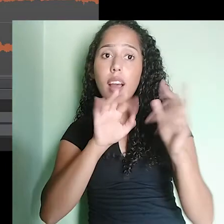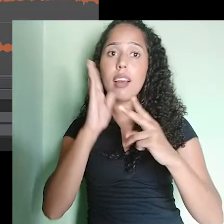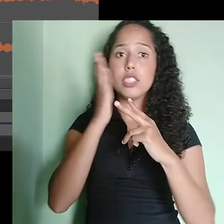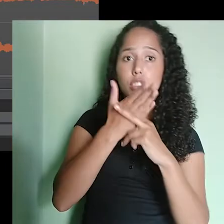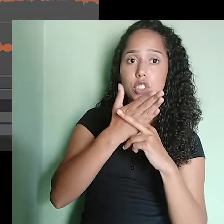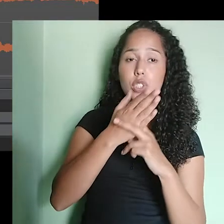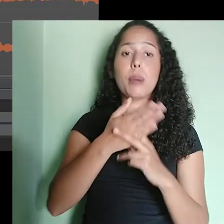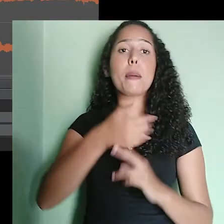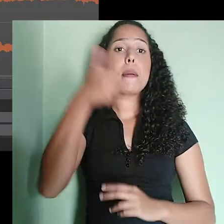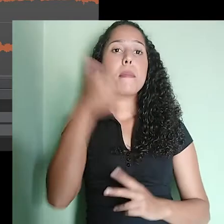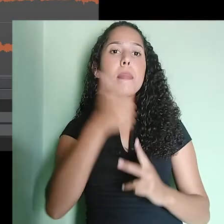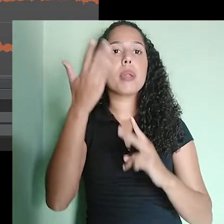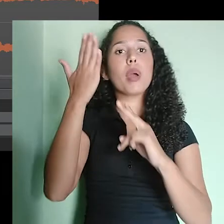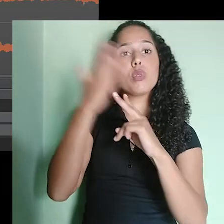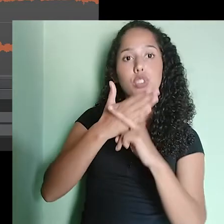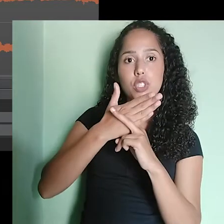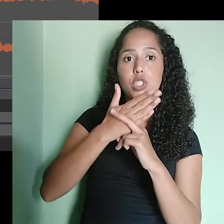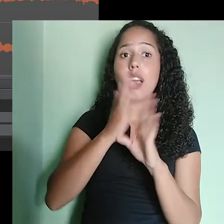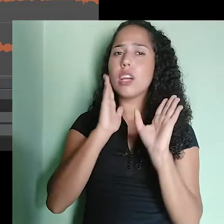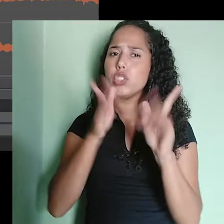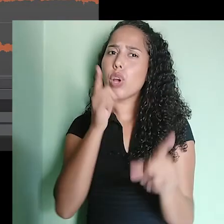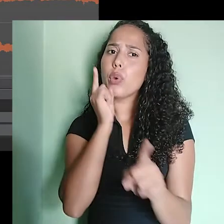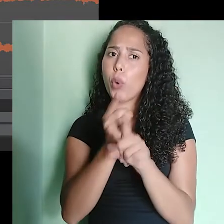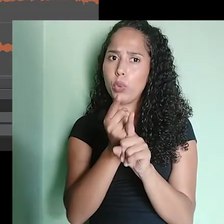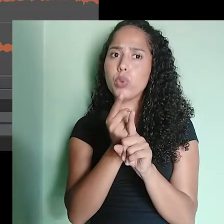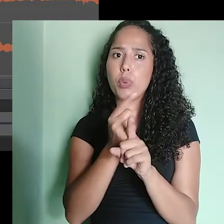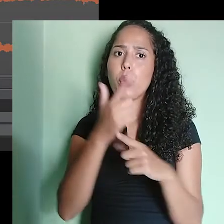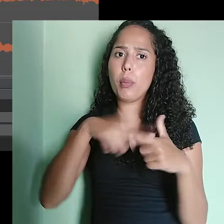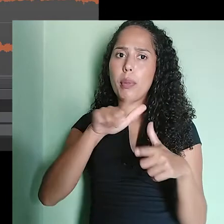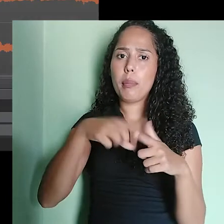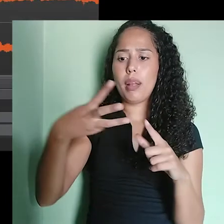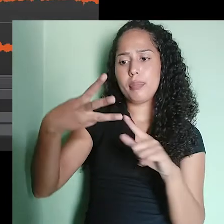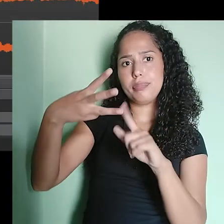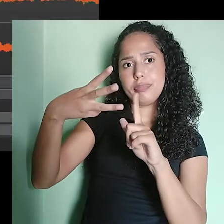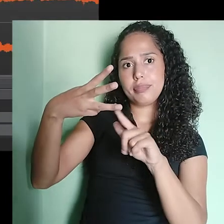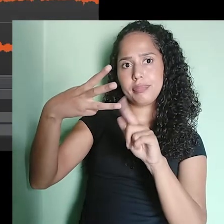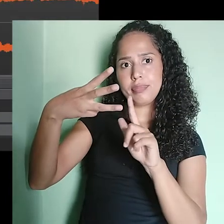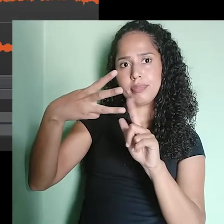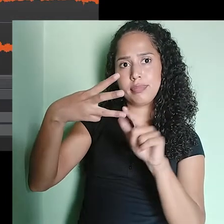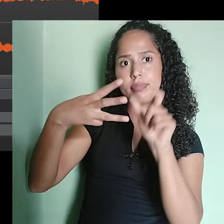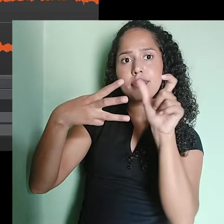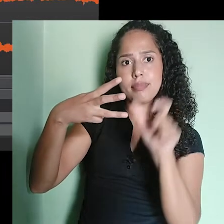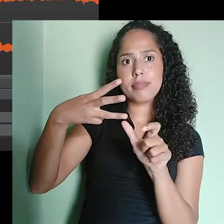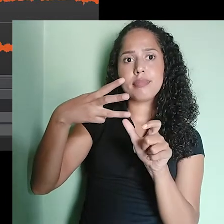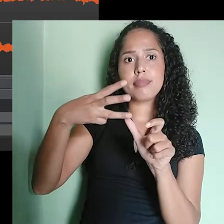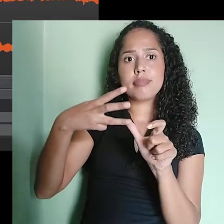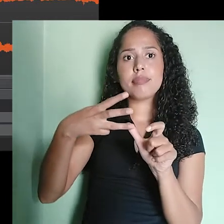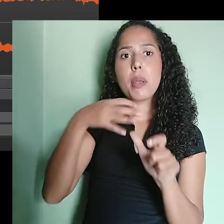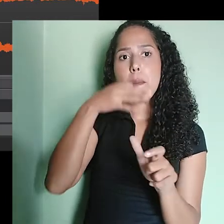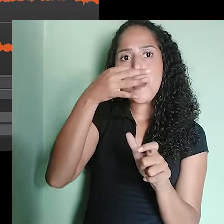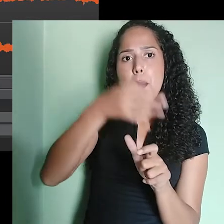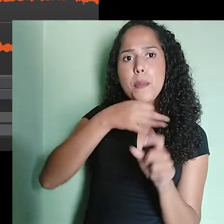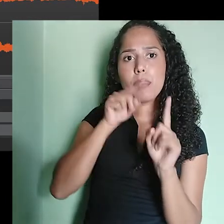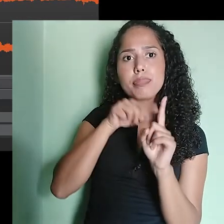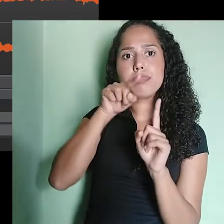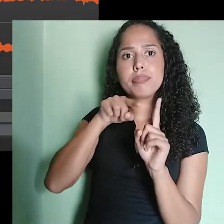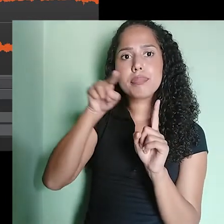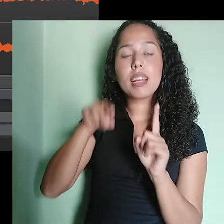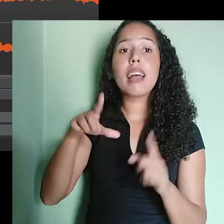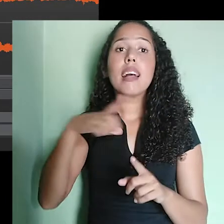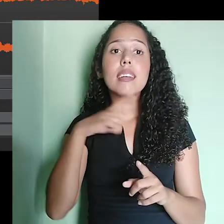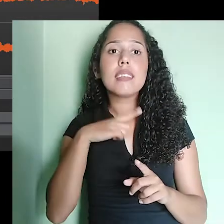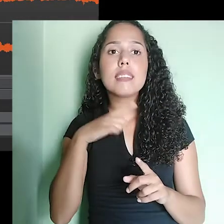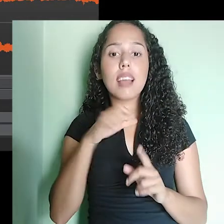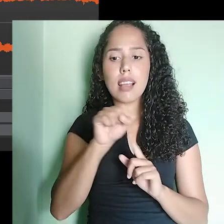Primeiro, dividir. Eu já identifiquei o meu problema. Está aqui na terceira faixa, onde eu tenho aqui